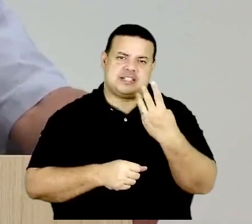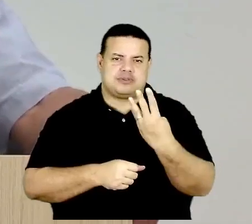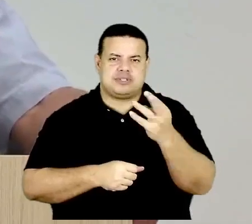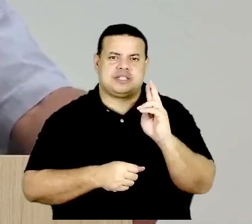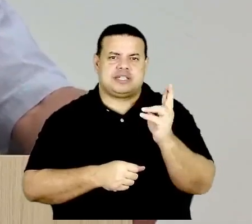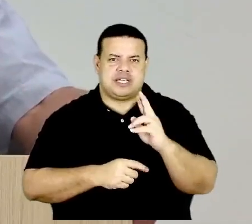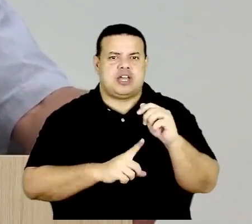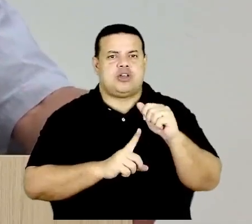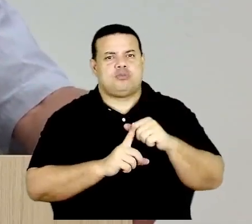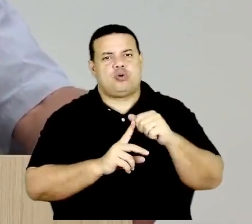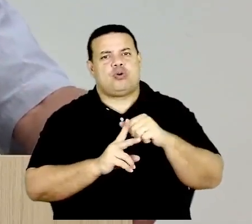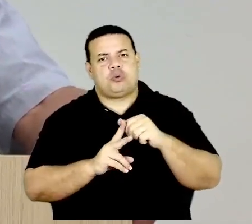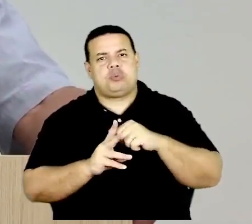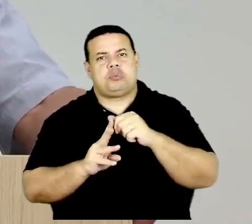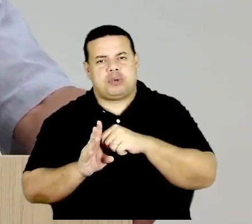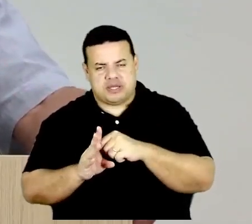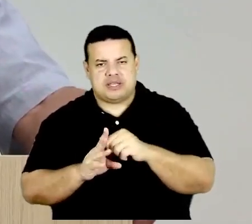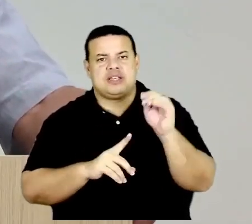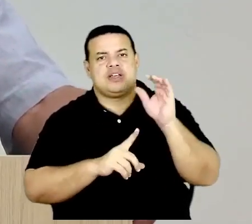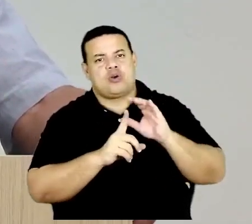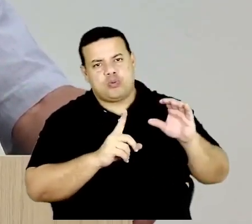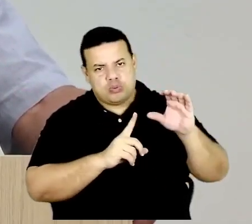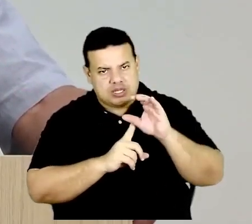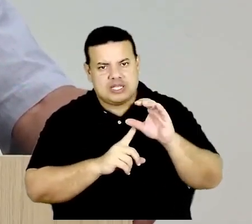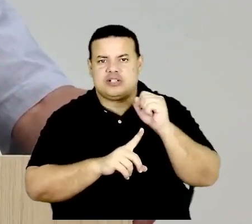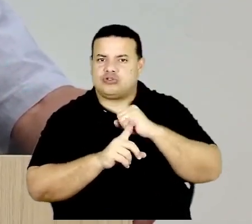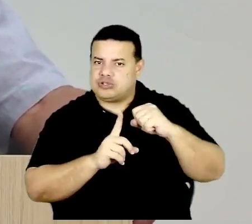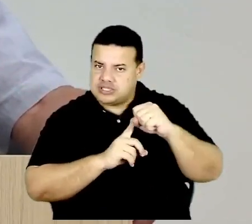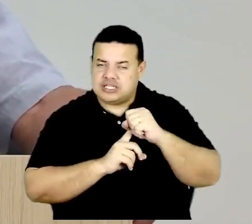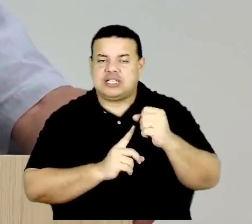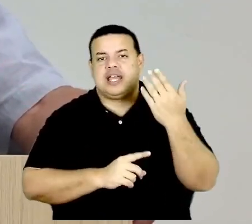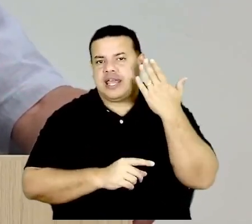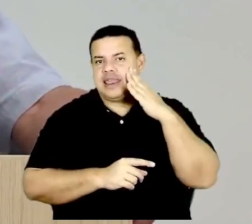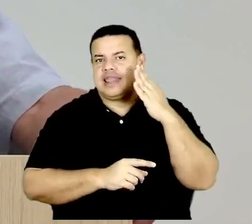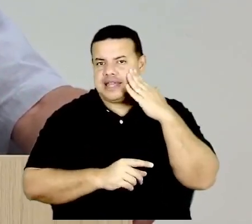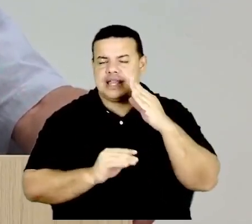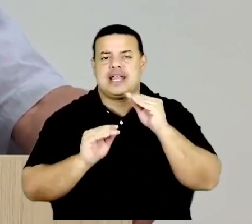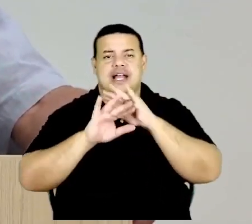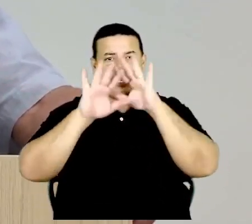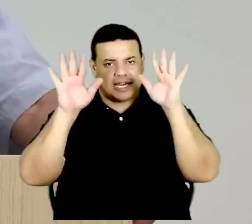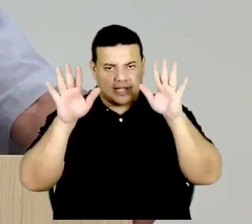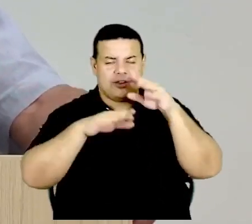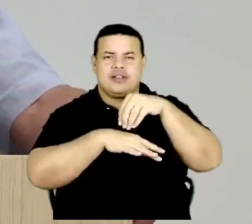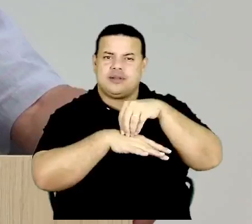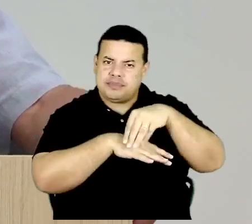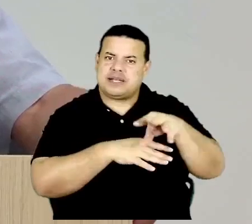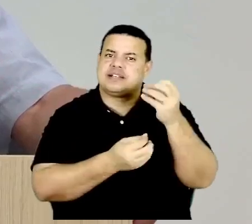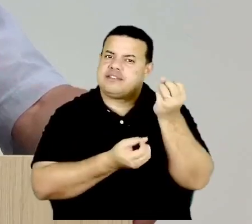que a comunidade, às vezes, a sociedade tem que entender e passar as coisas,